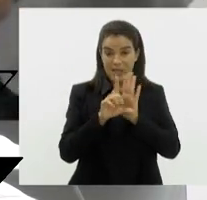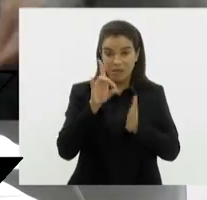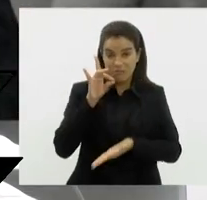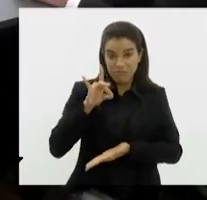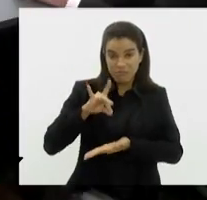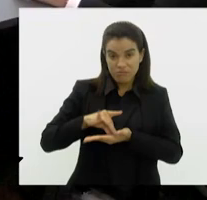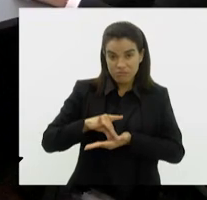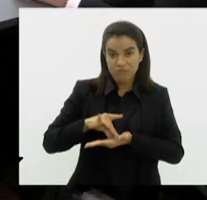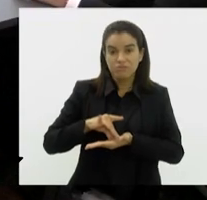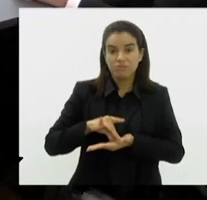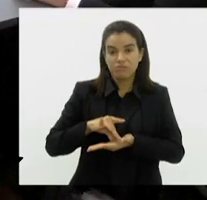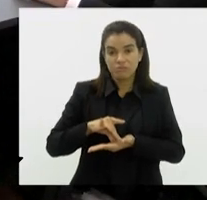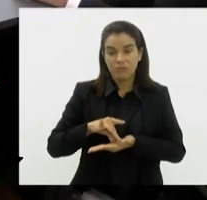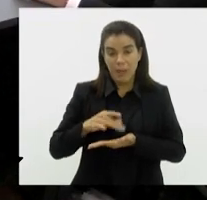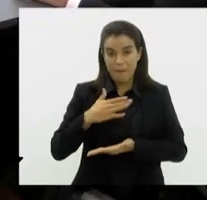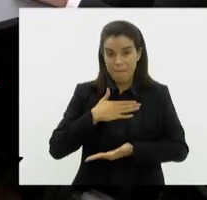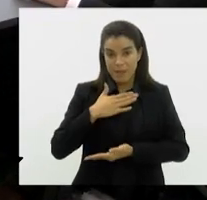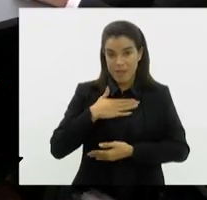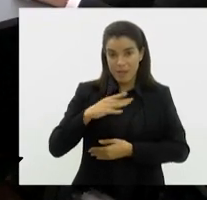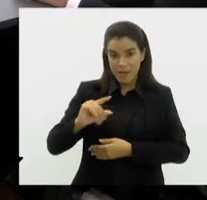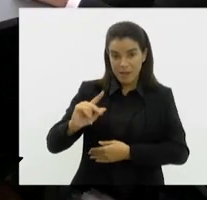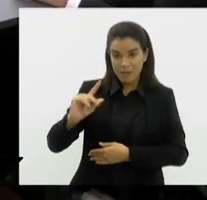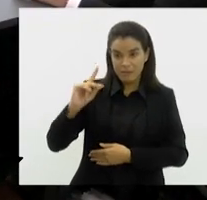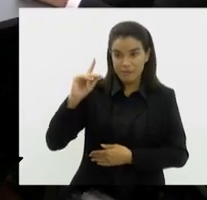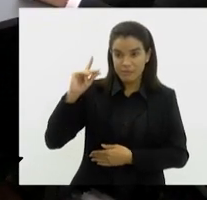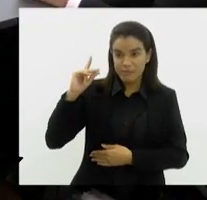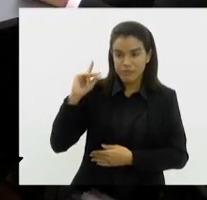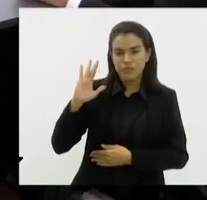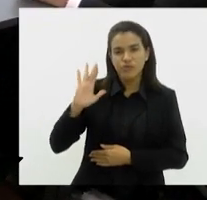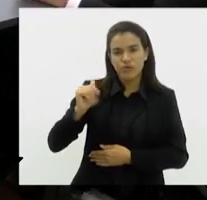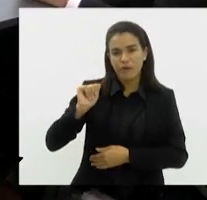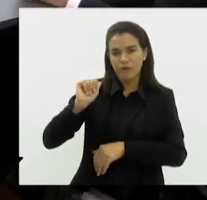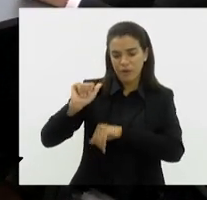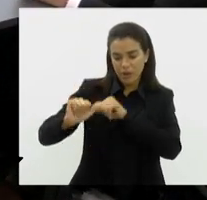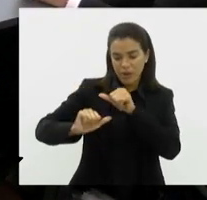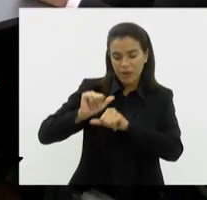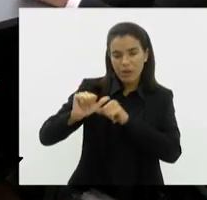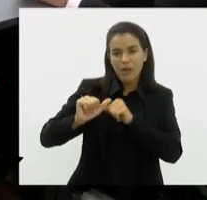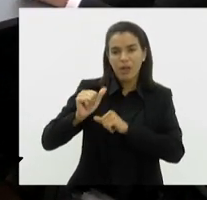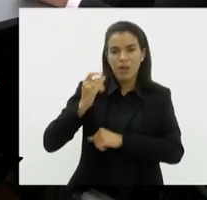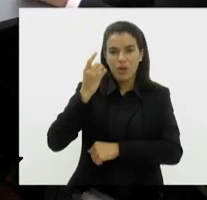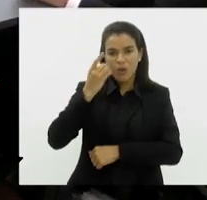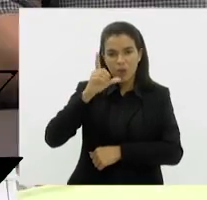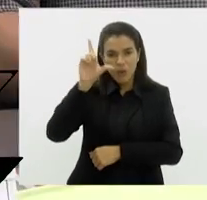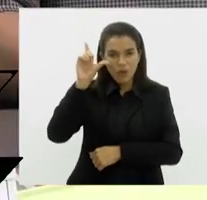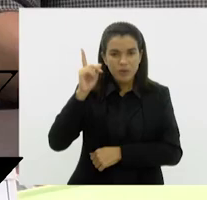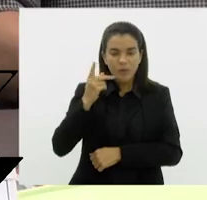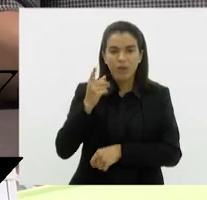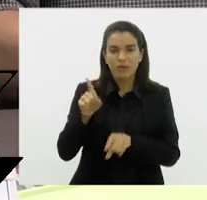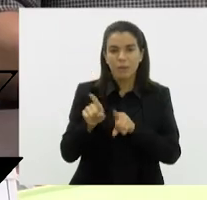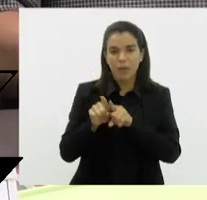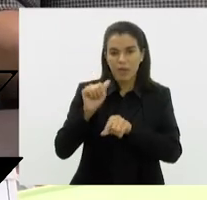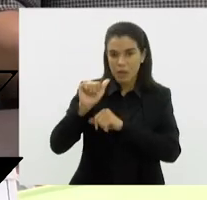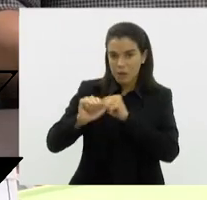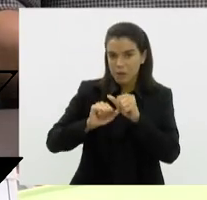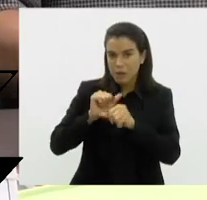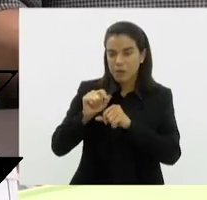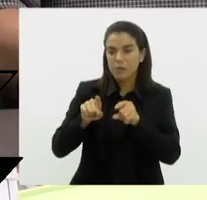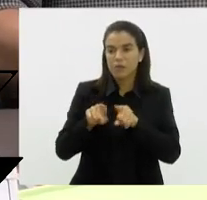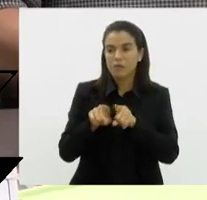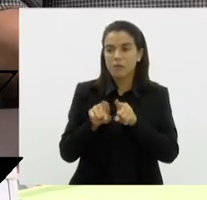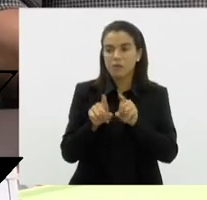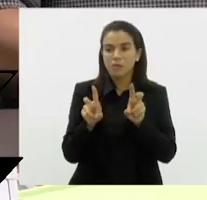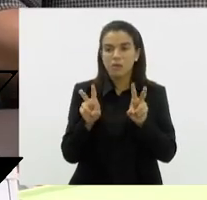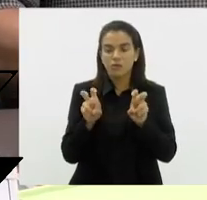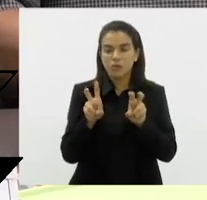original é minha, lá de trás, que aliás já foi alterada, o próprio Luiz Paulo também alterou em outro sentido, se não me engano, a questão